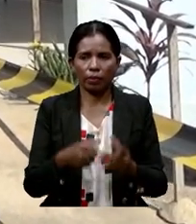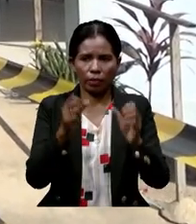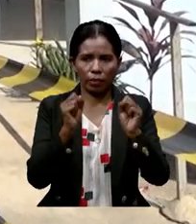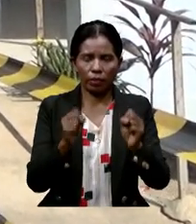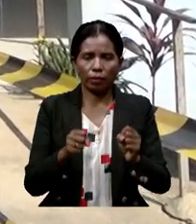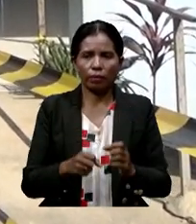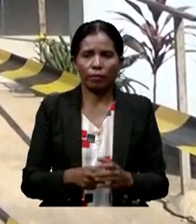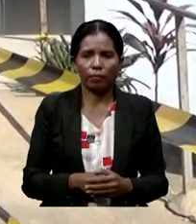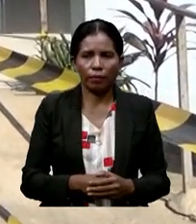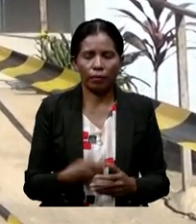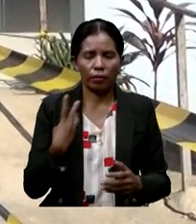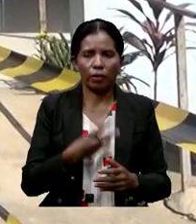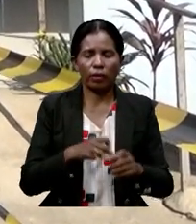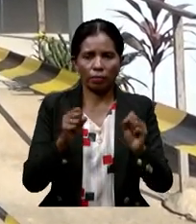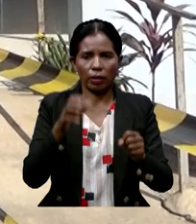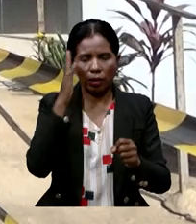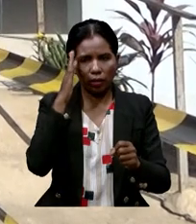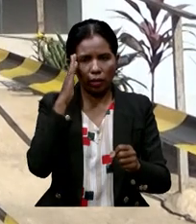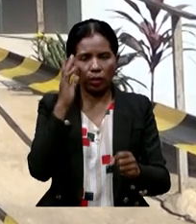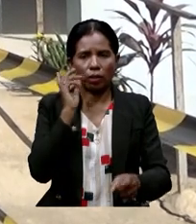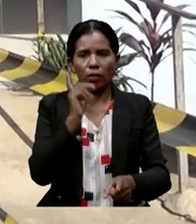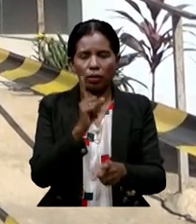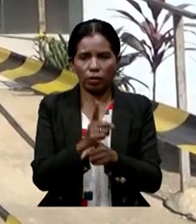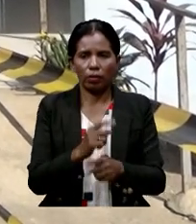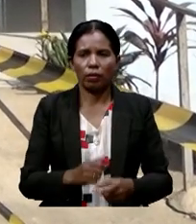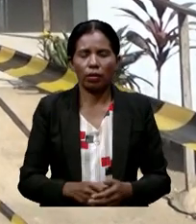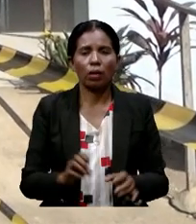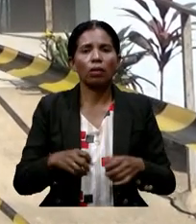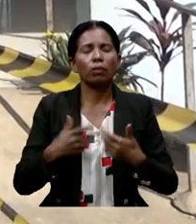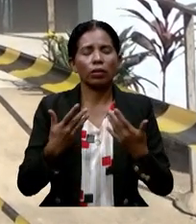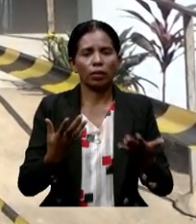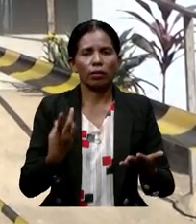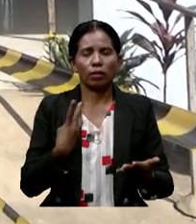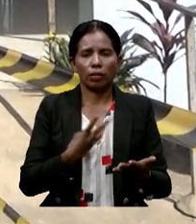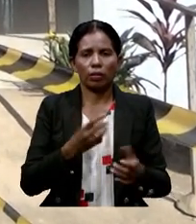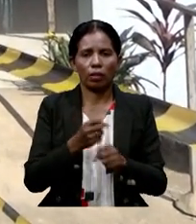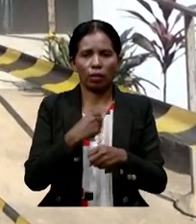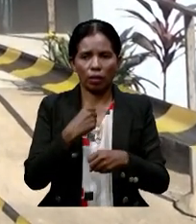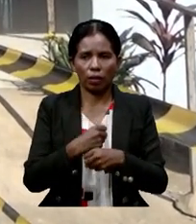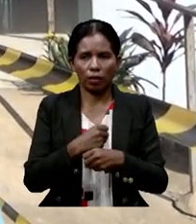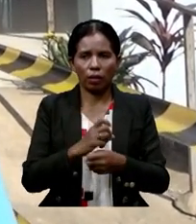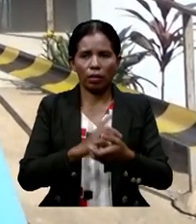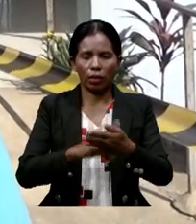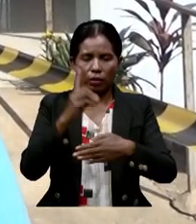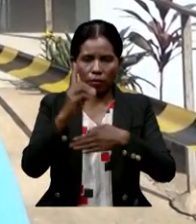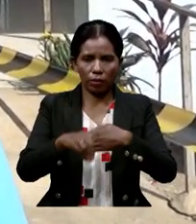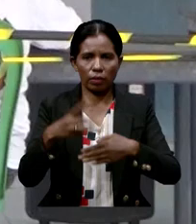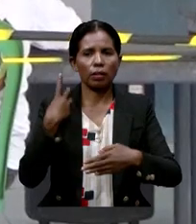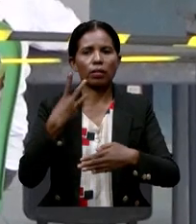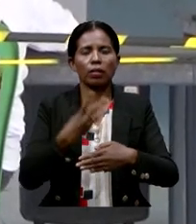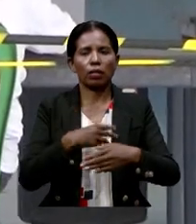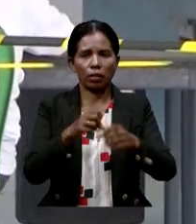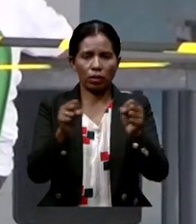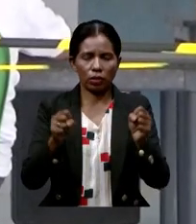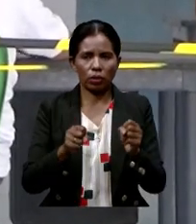E também a tene los. Hoje chama que te halo. Desenvolvimento e aí tinha